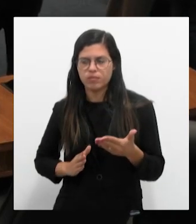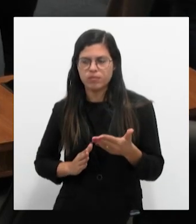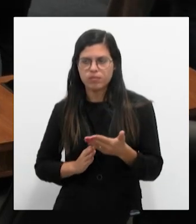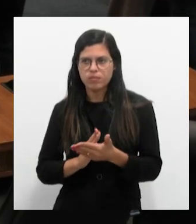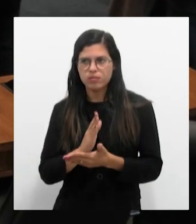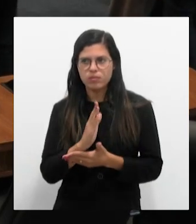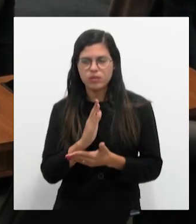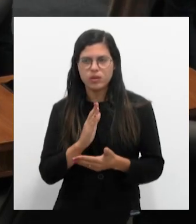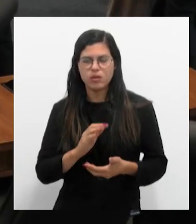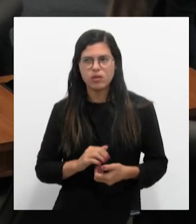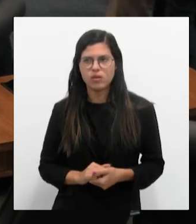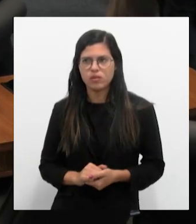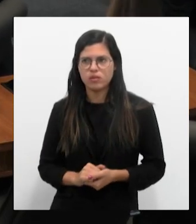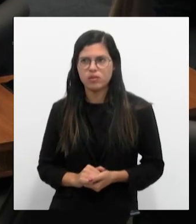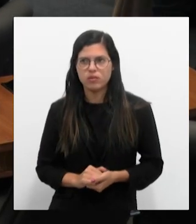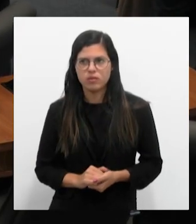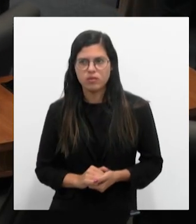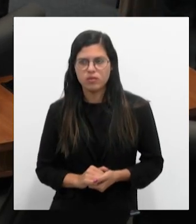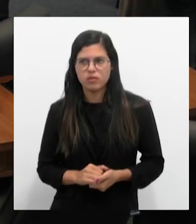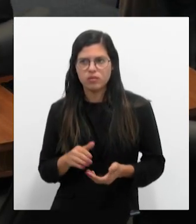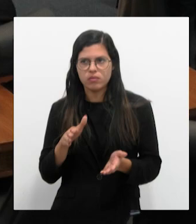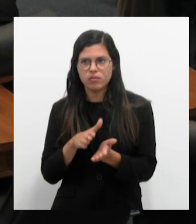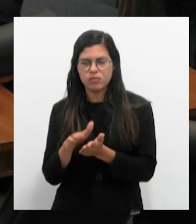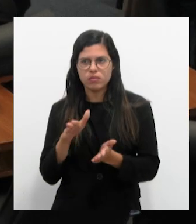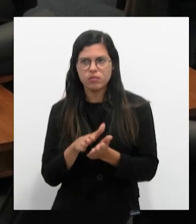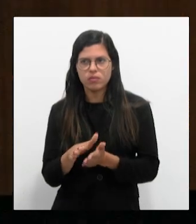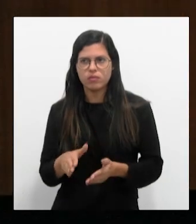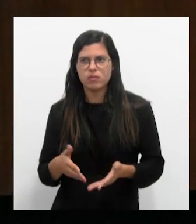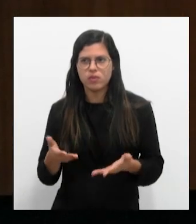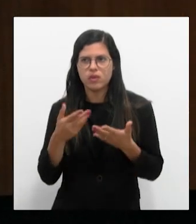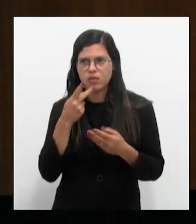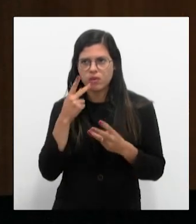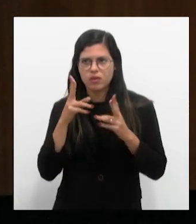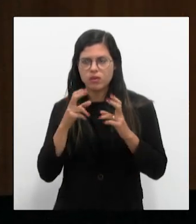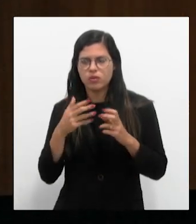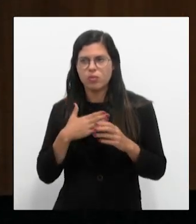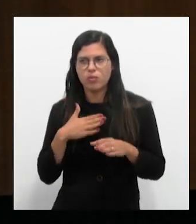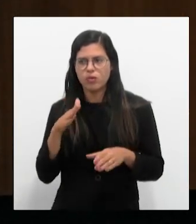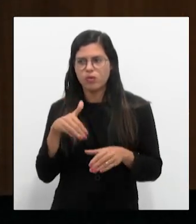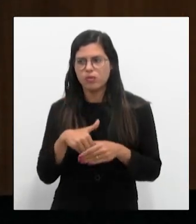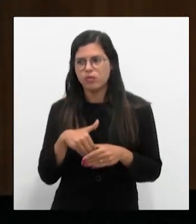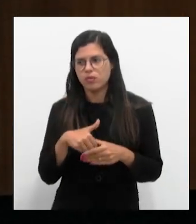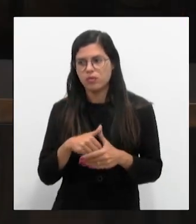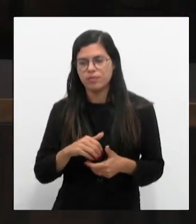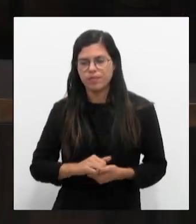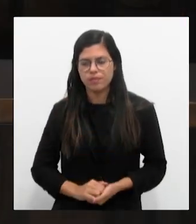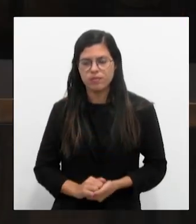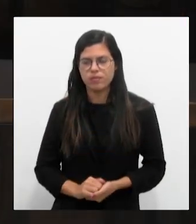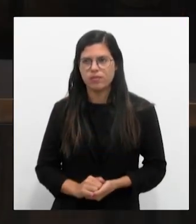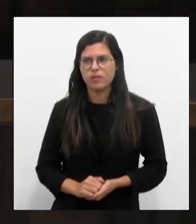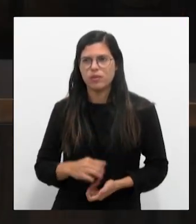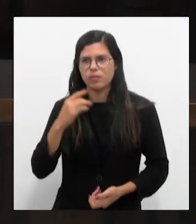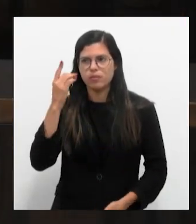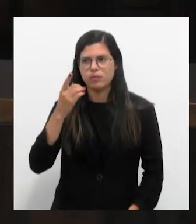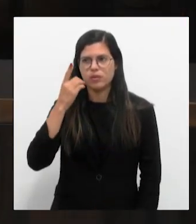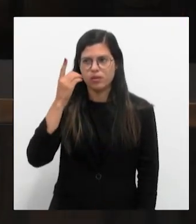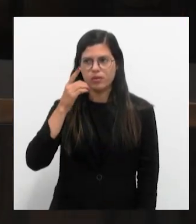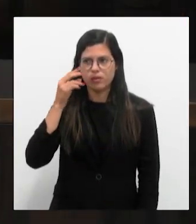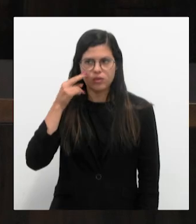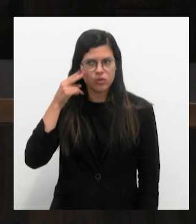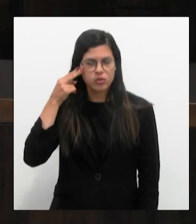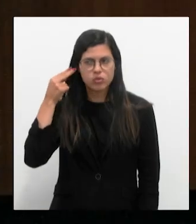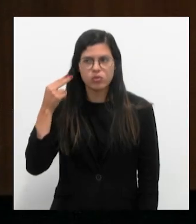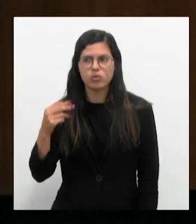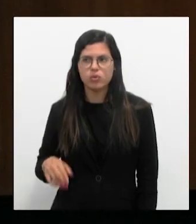como estão. Aprovado, vai à promulgação. Gostaria de declarar voto, presidente. Para a declaração de voto, deputada Declarar